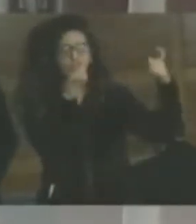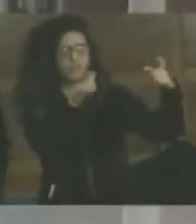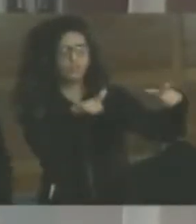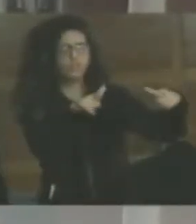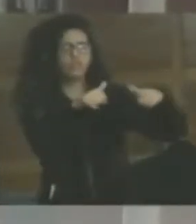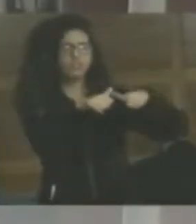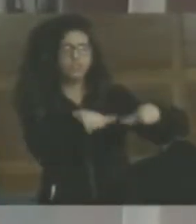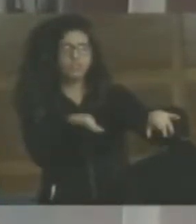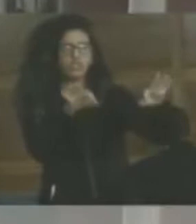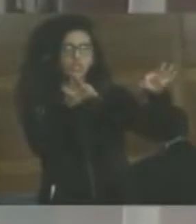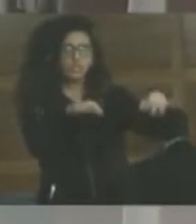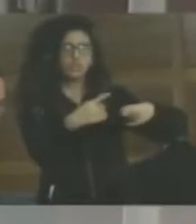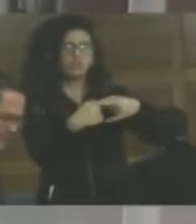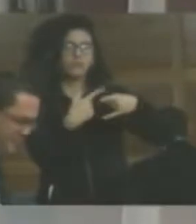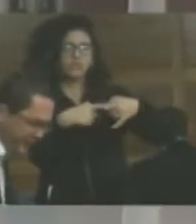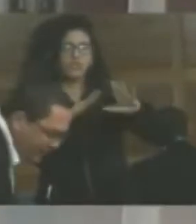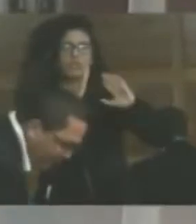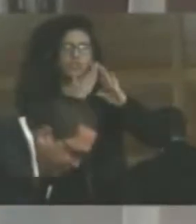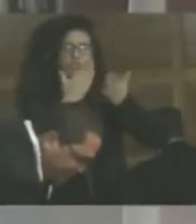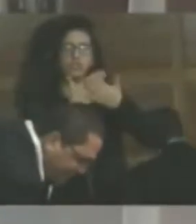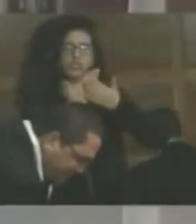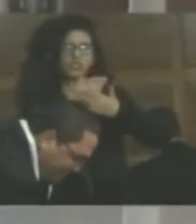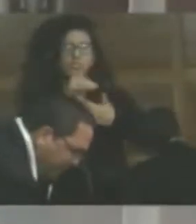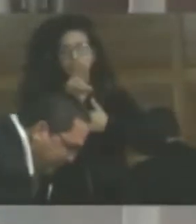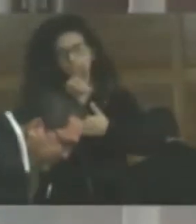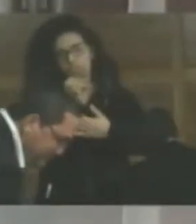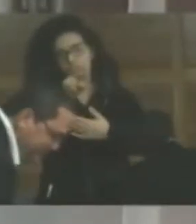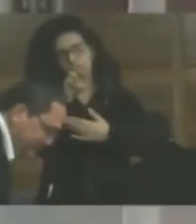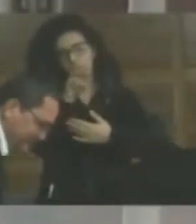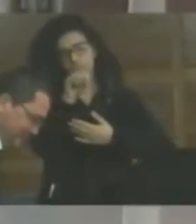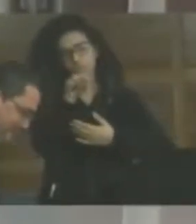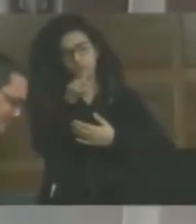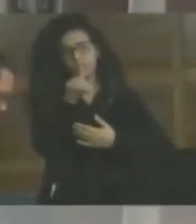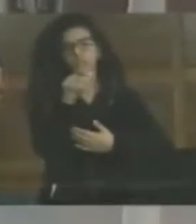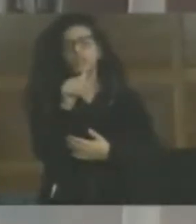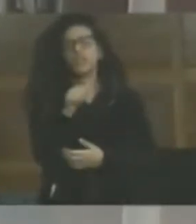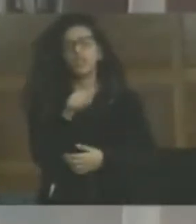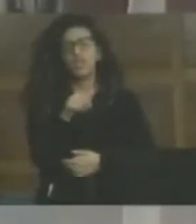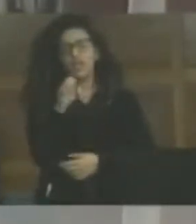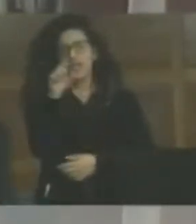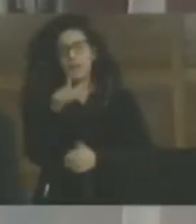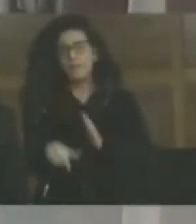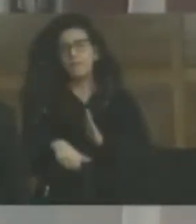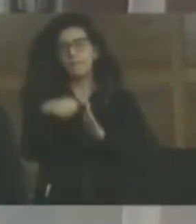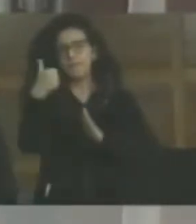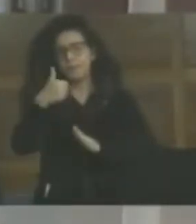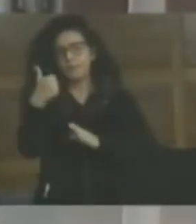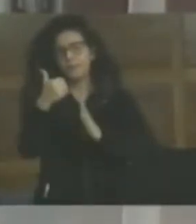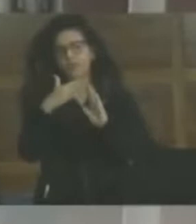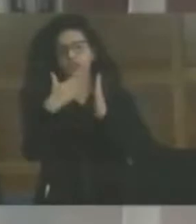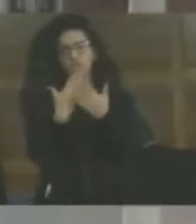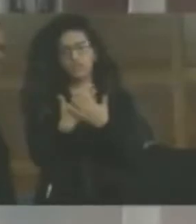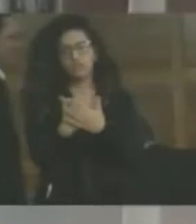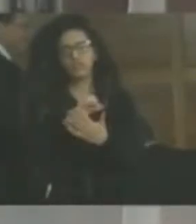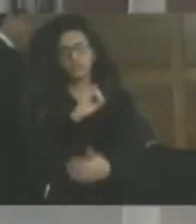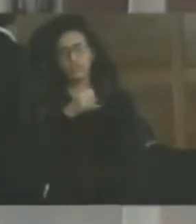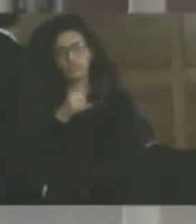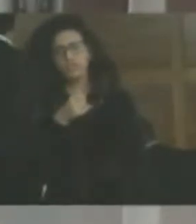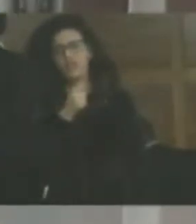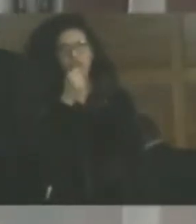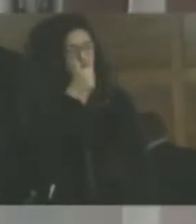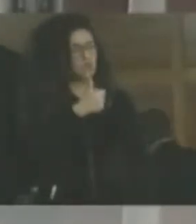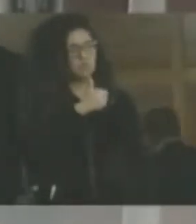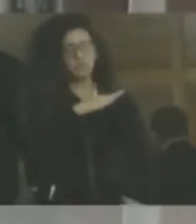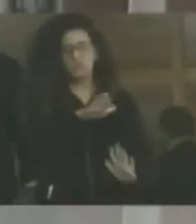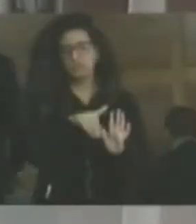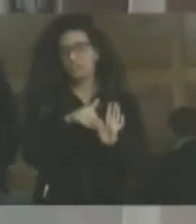novo, porque a Escola Santos Dumont é uma escola tradicional na cidade. É a primeira escola da Japuíba, uma escola que quase todos os